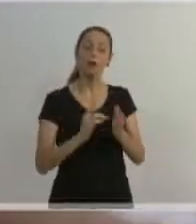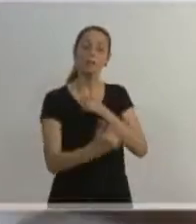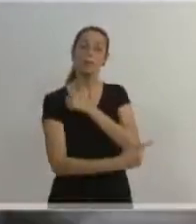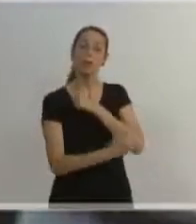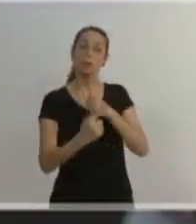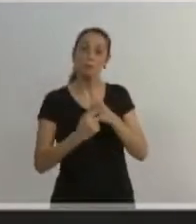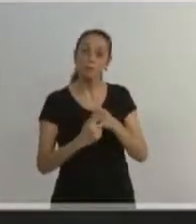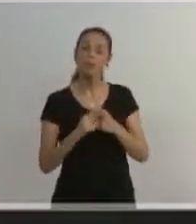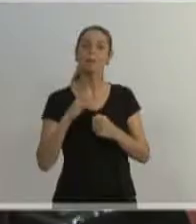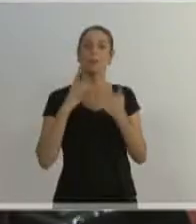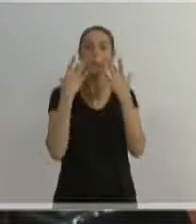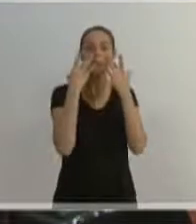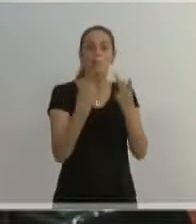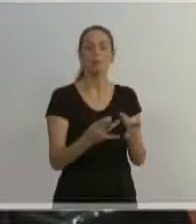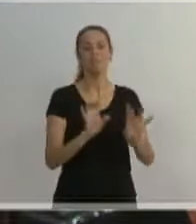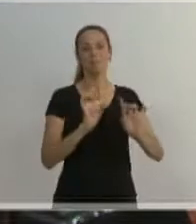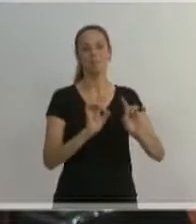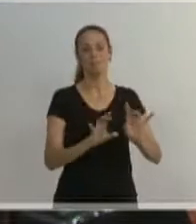empregar 200